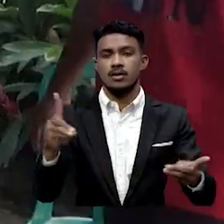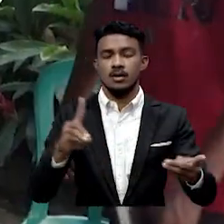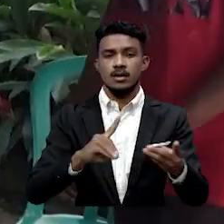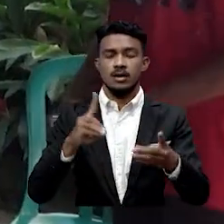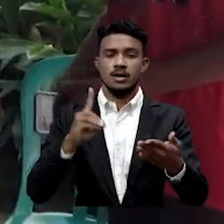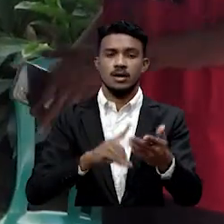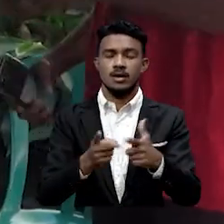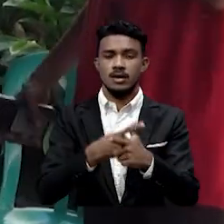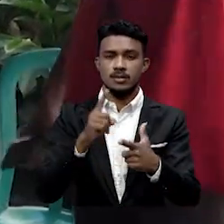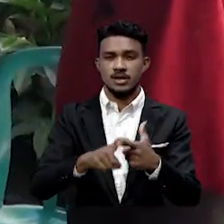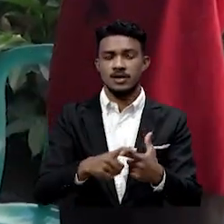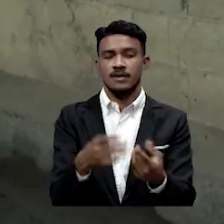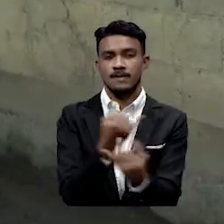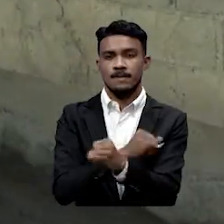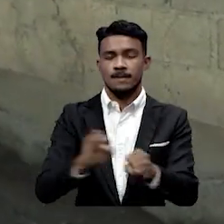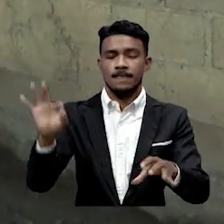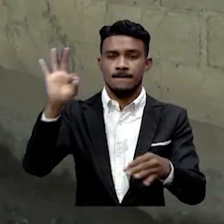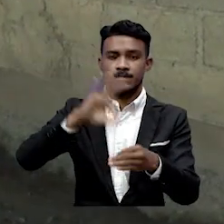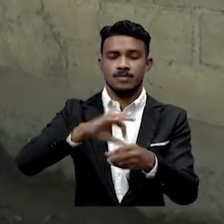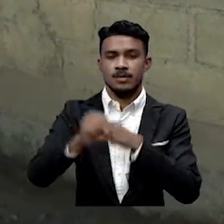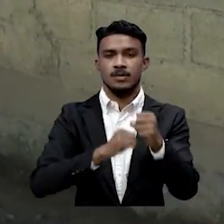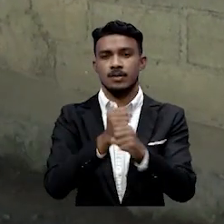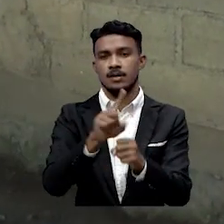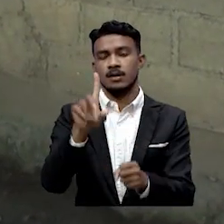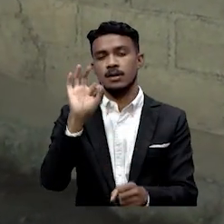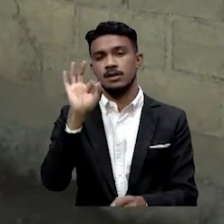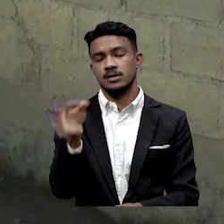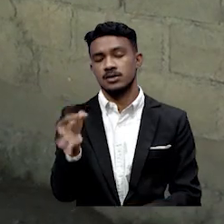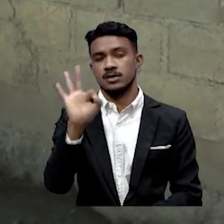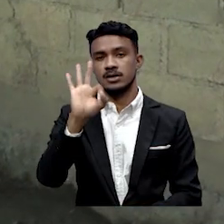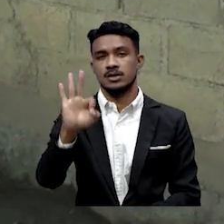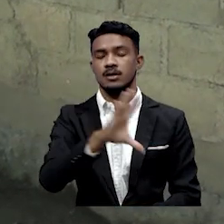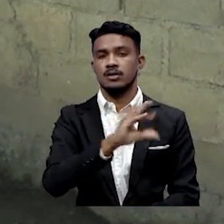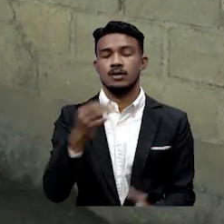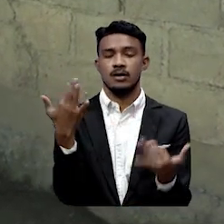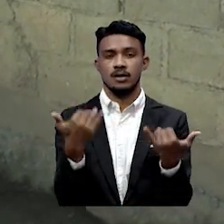votação para reverendo e tinan rihun e dato sia senolo resencia no